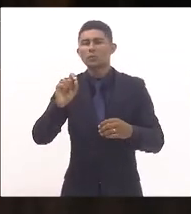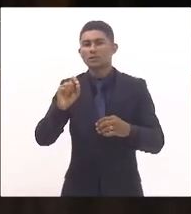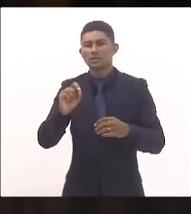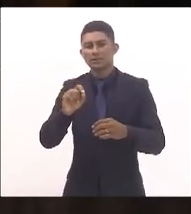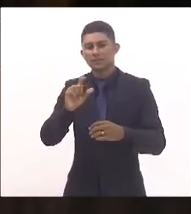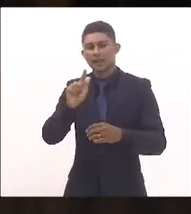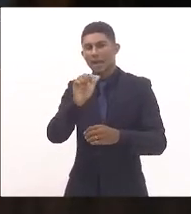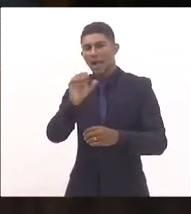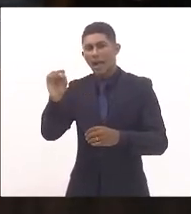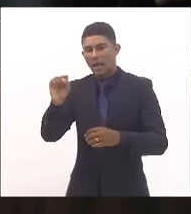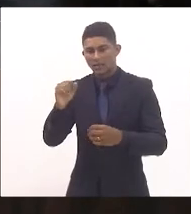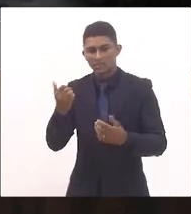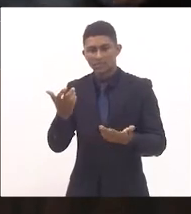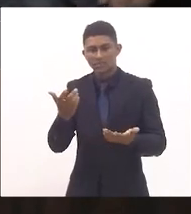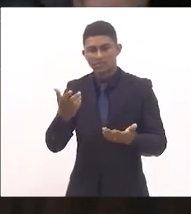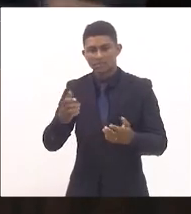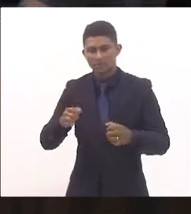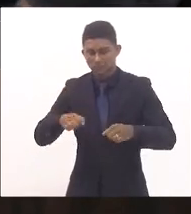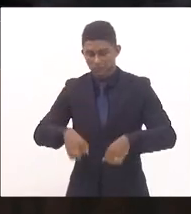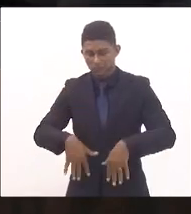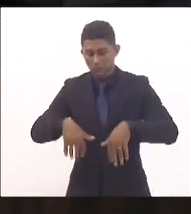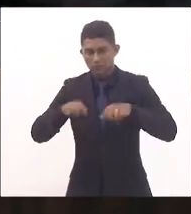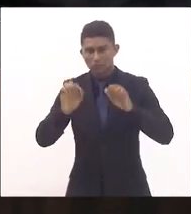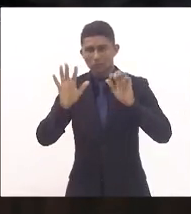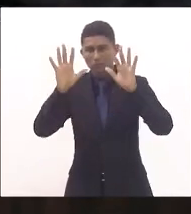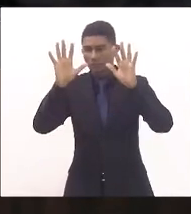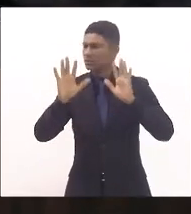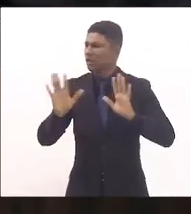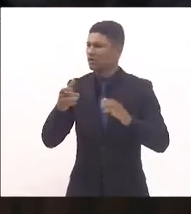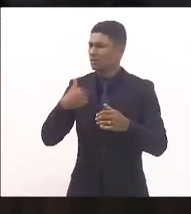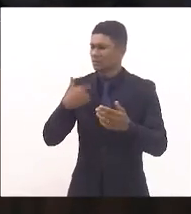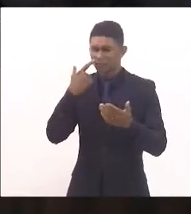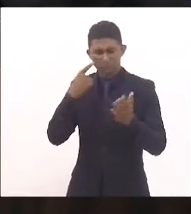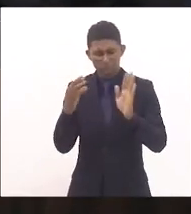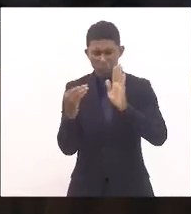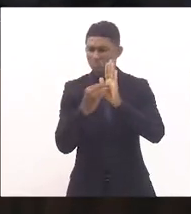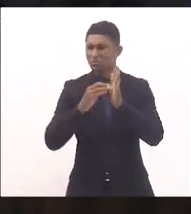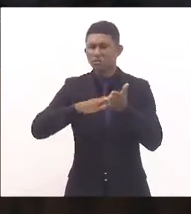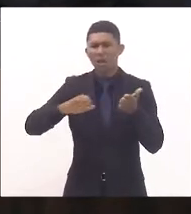perdão. Esse não. Que está escrito retirado aqui. Não.